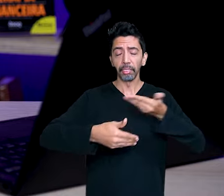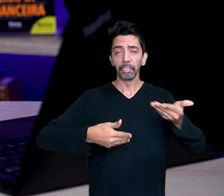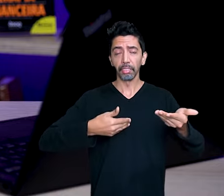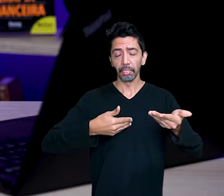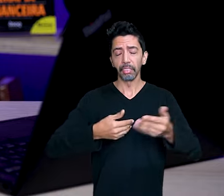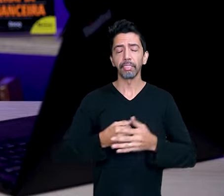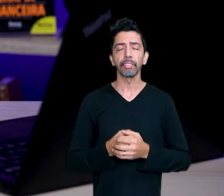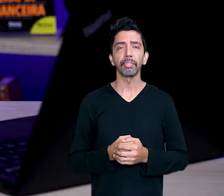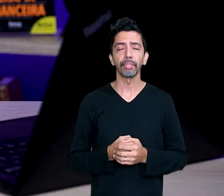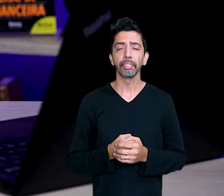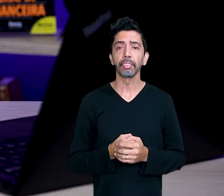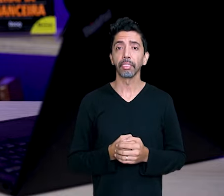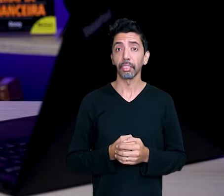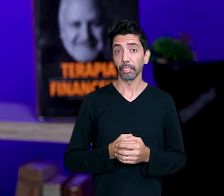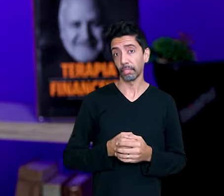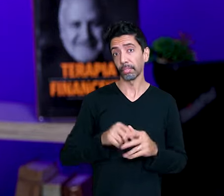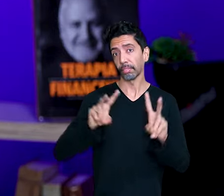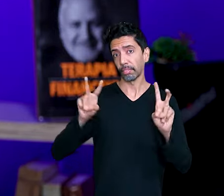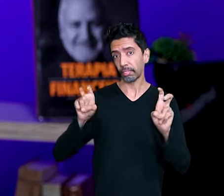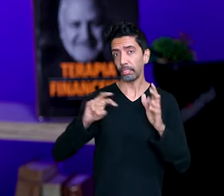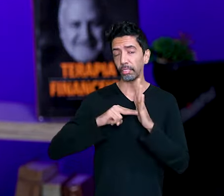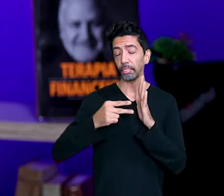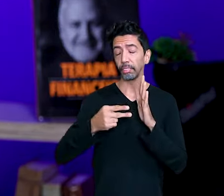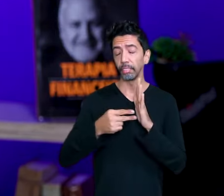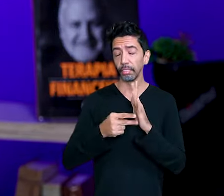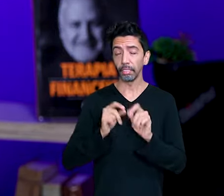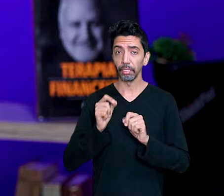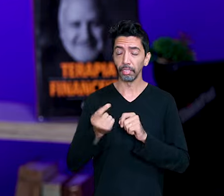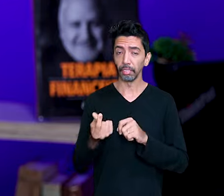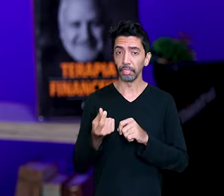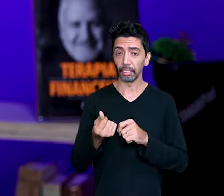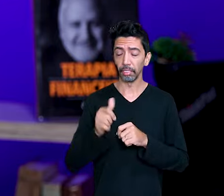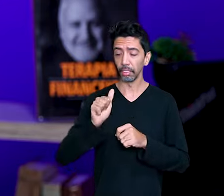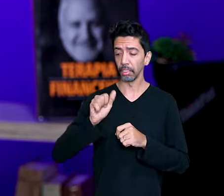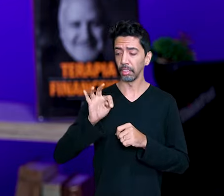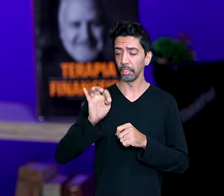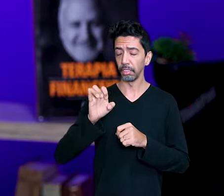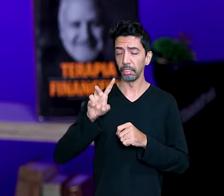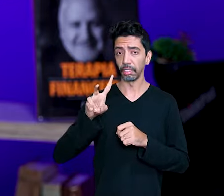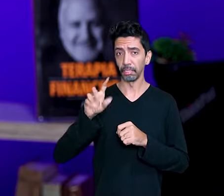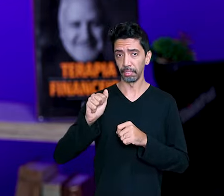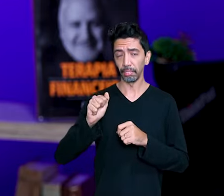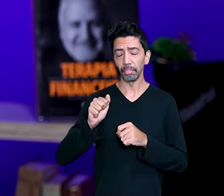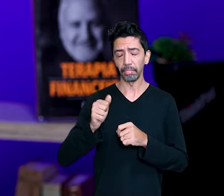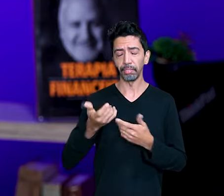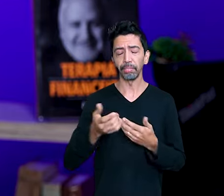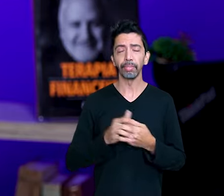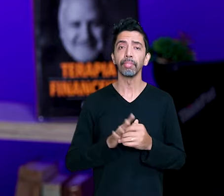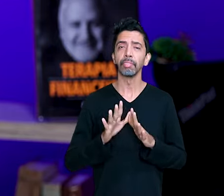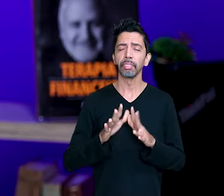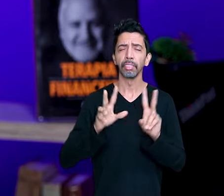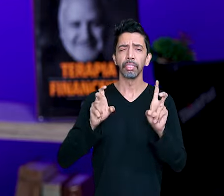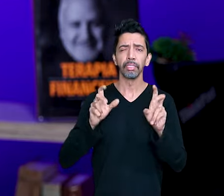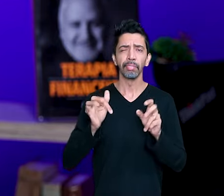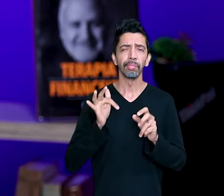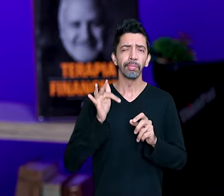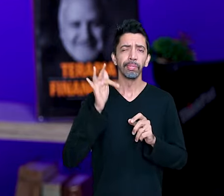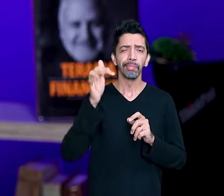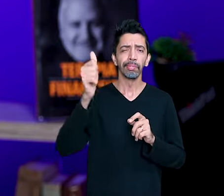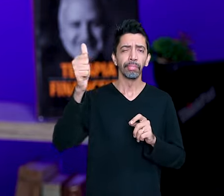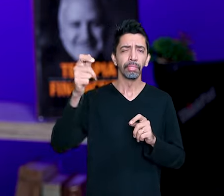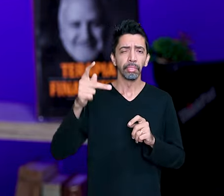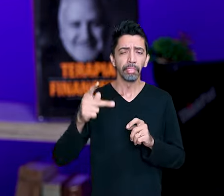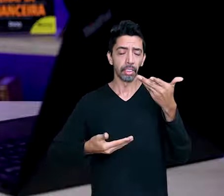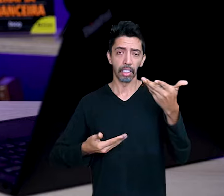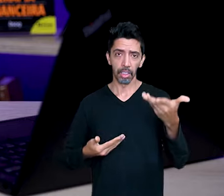financeiros. Aqui é uma renda ativa, mas quando falamos de aposentadoria, quando falamos que um dia queremos trocar essa renda